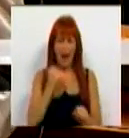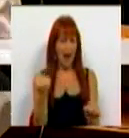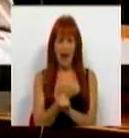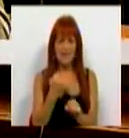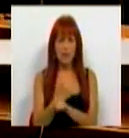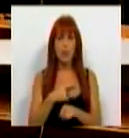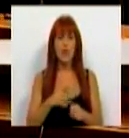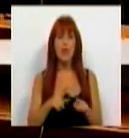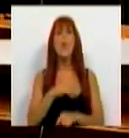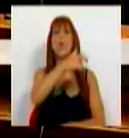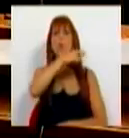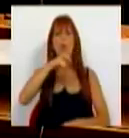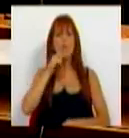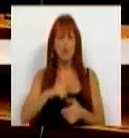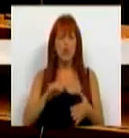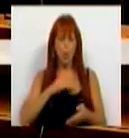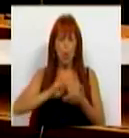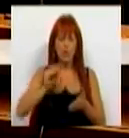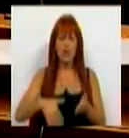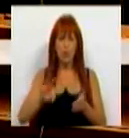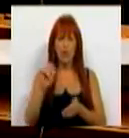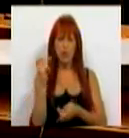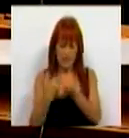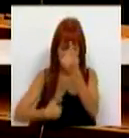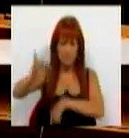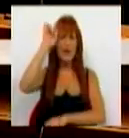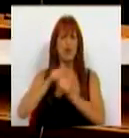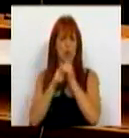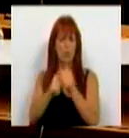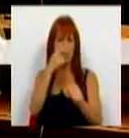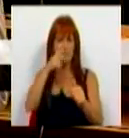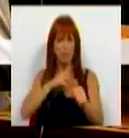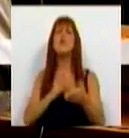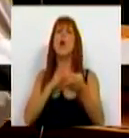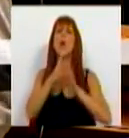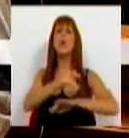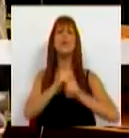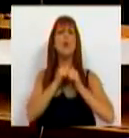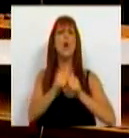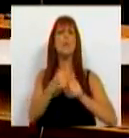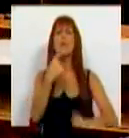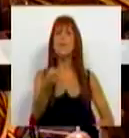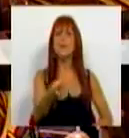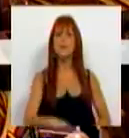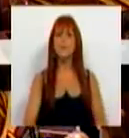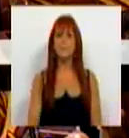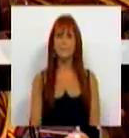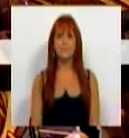ação e é um compromisso, um contrato que há mais de 42 anos cumprimos com os portugueses e que continuaremos a cumprir. Tenho dito.